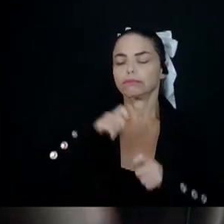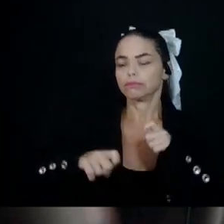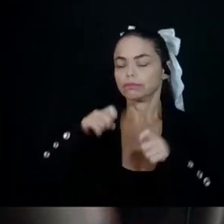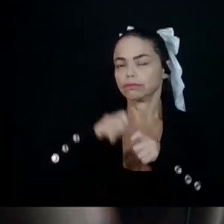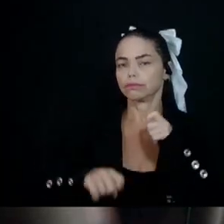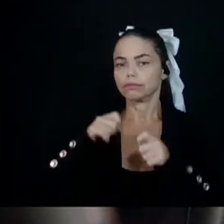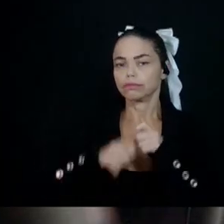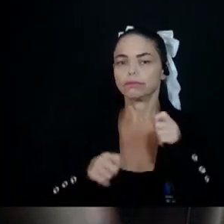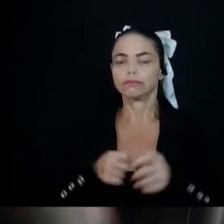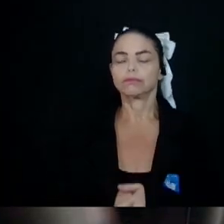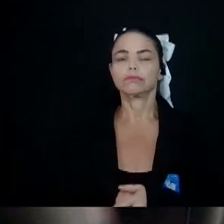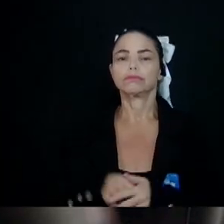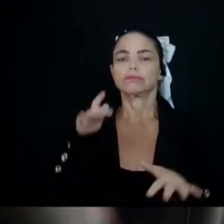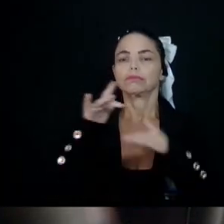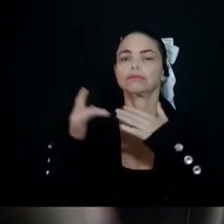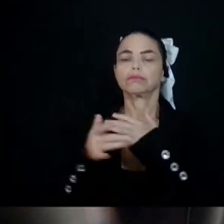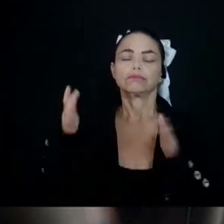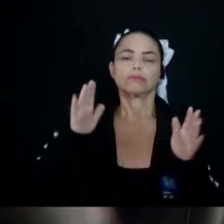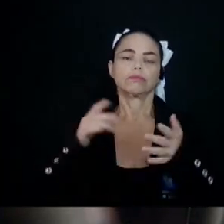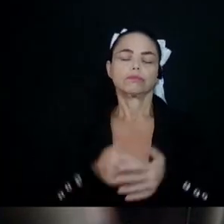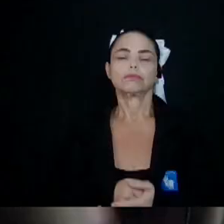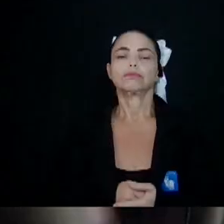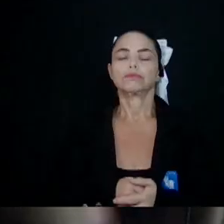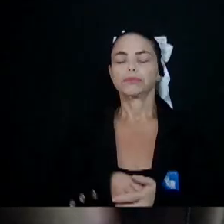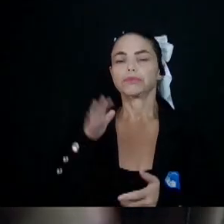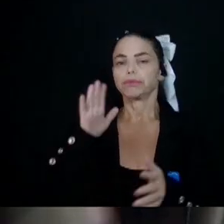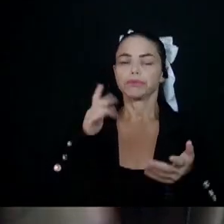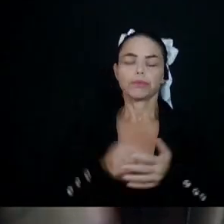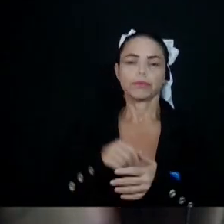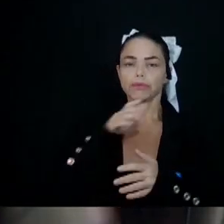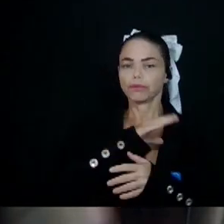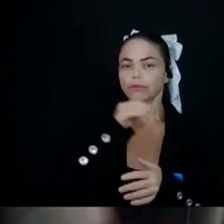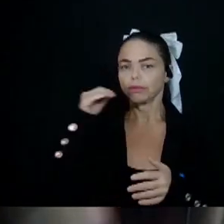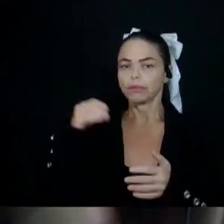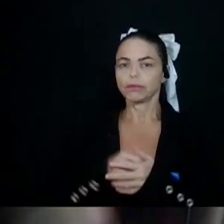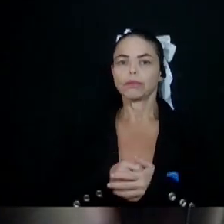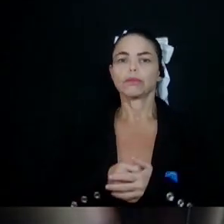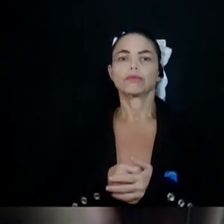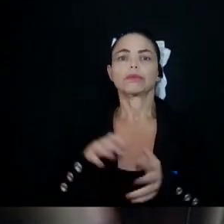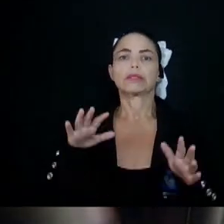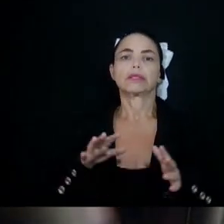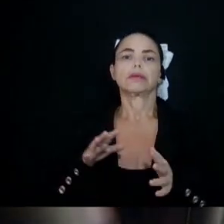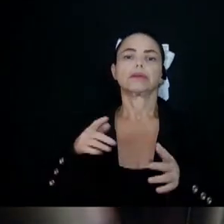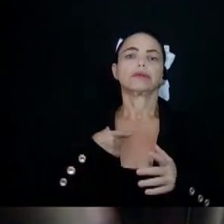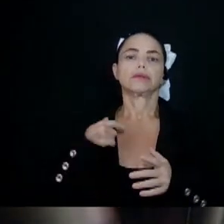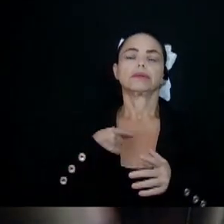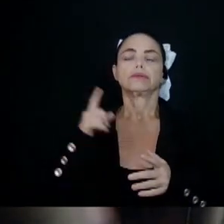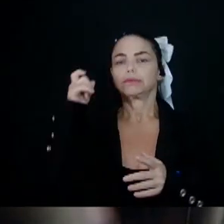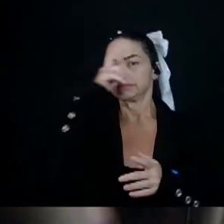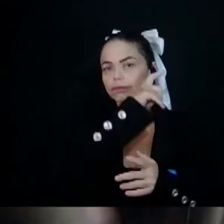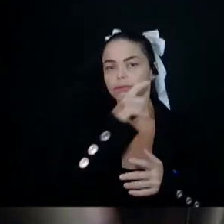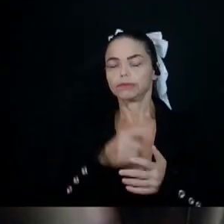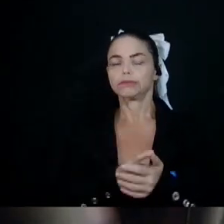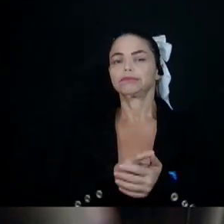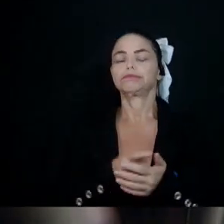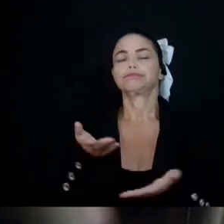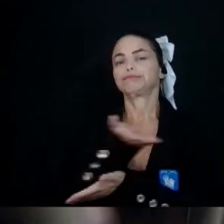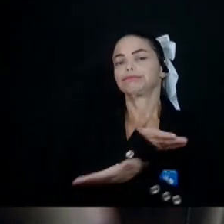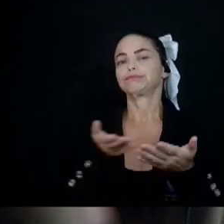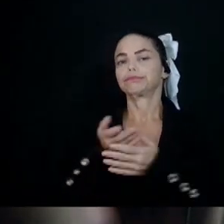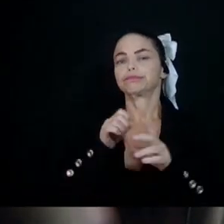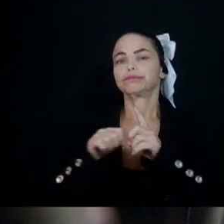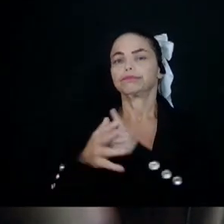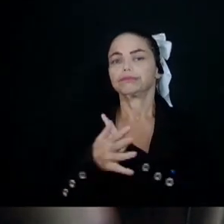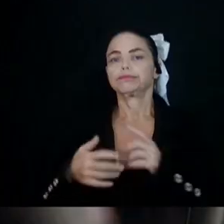de rede social, já é um adolescente, já é uma criança mais introvertida, já tem uma dificuldade de interação social.